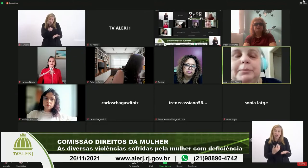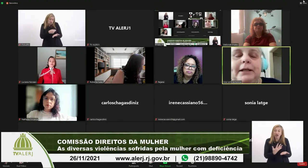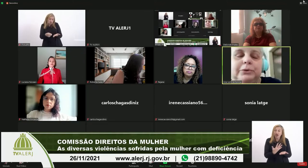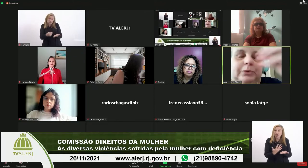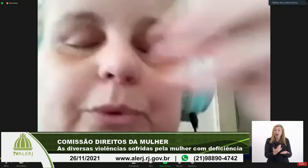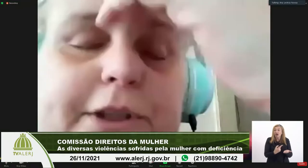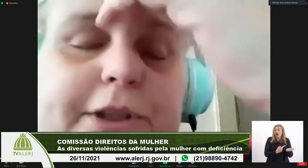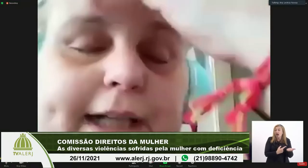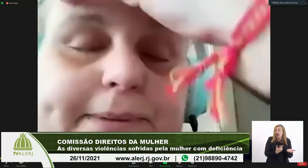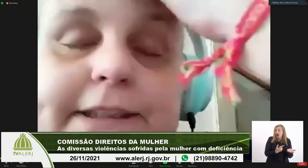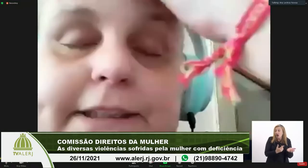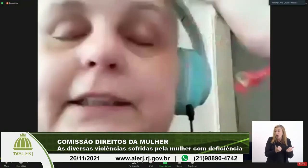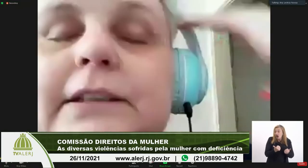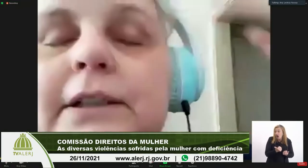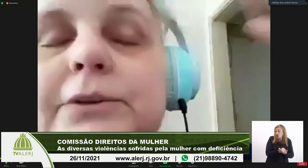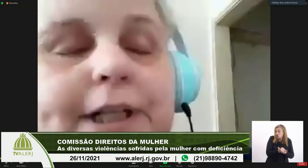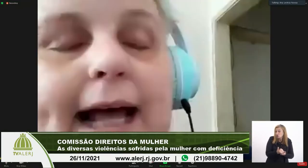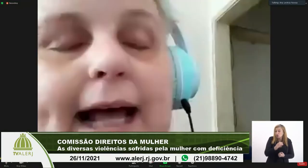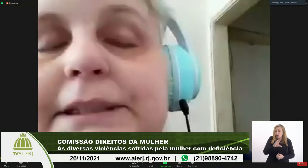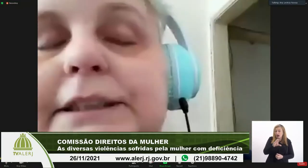atendimento nos CAPS